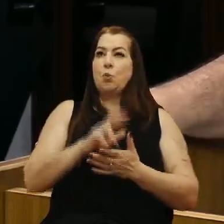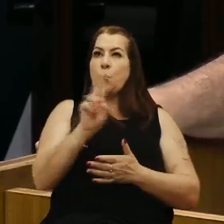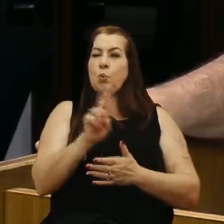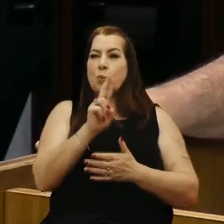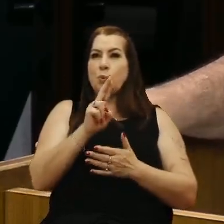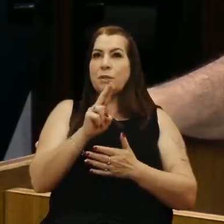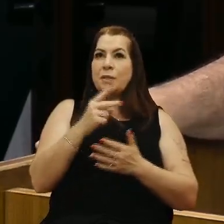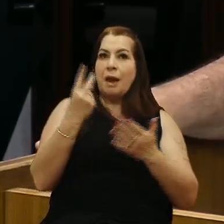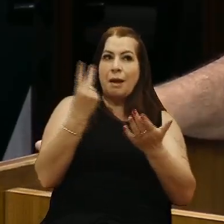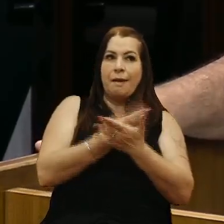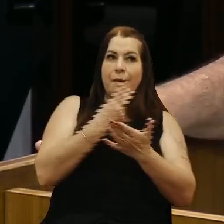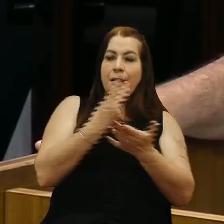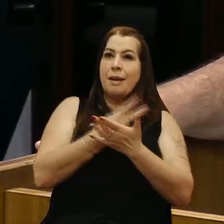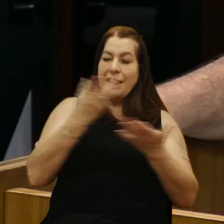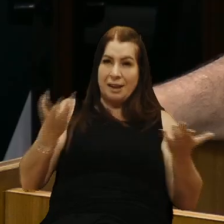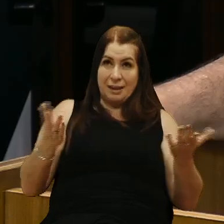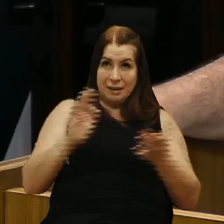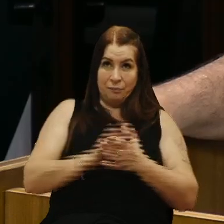forma indevida